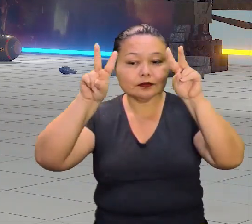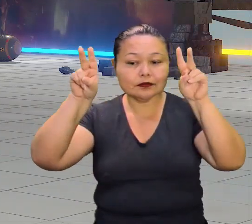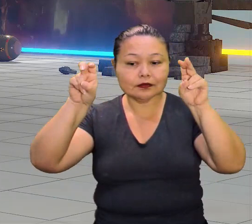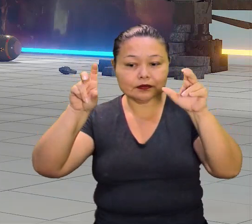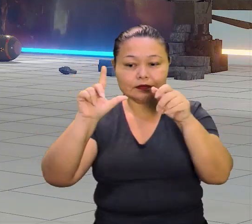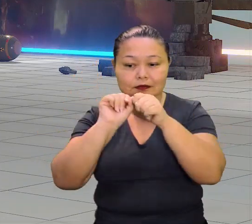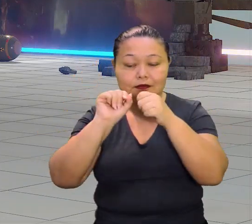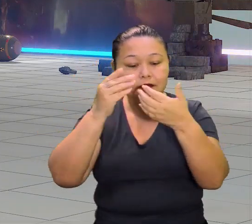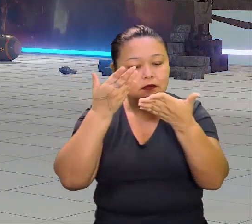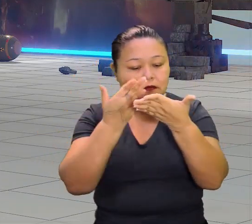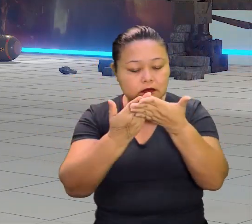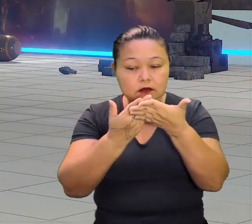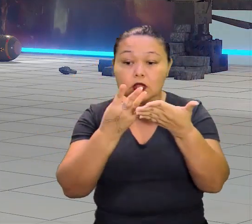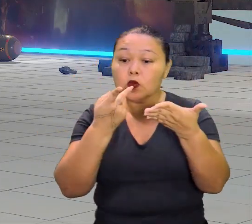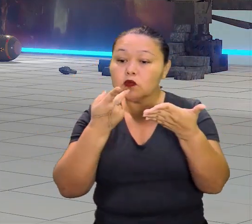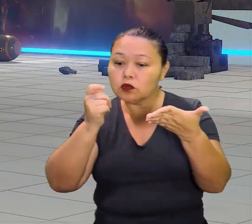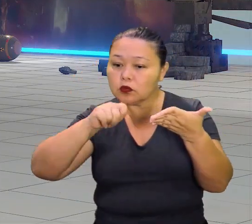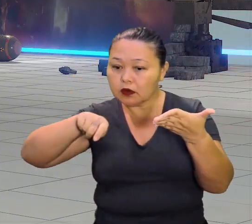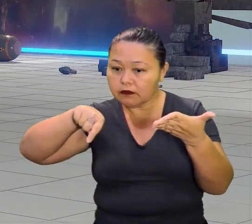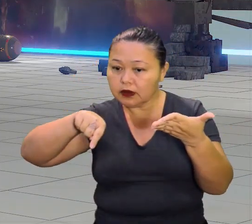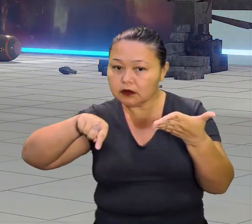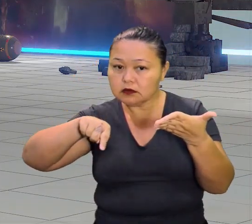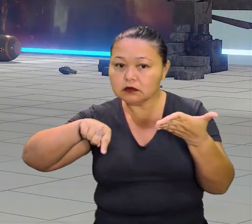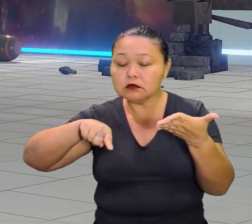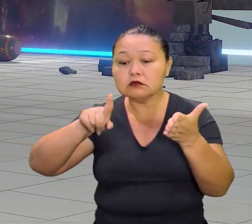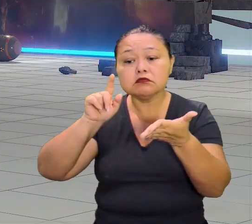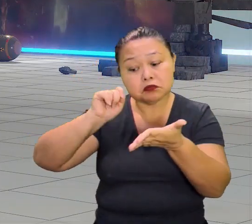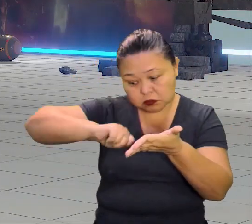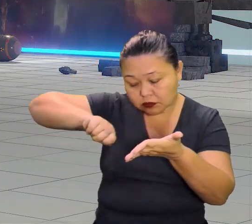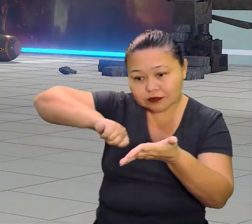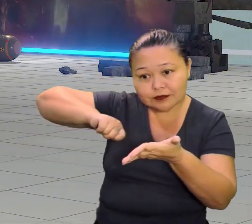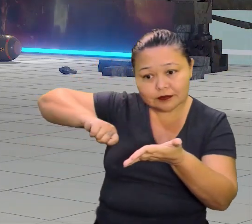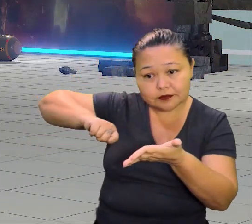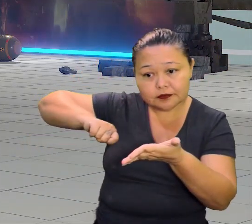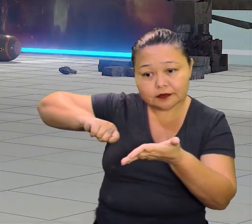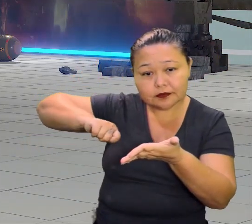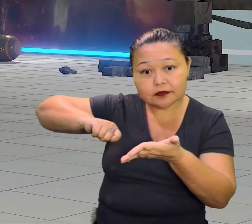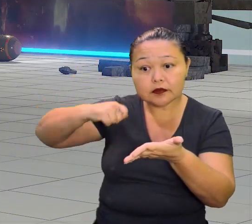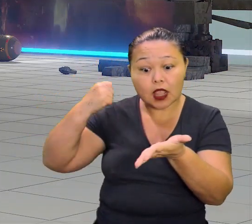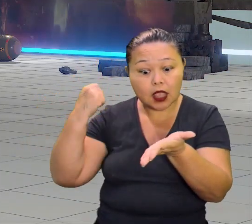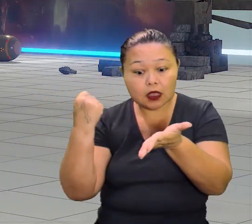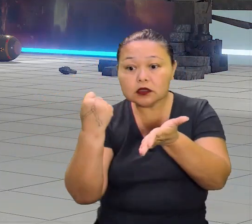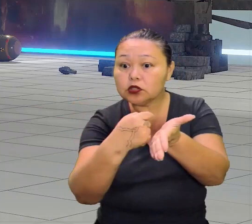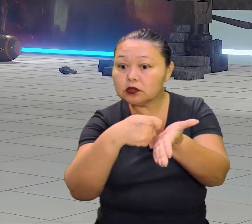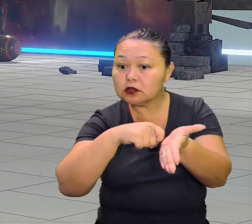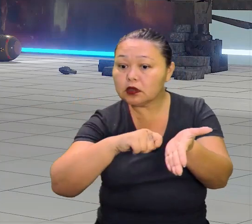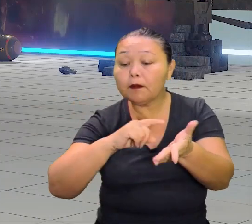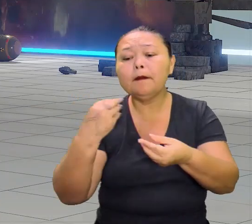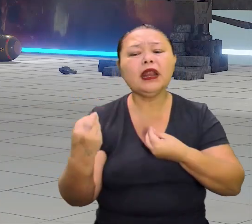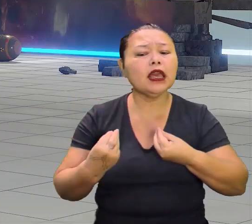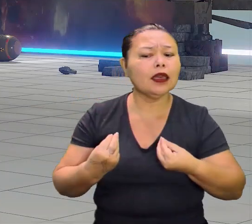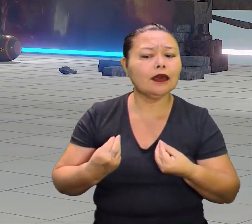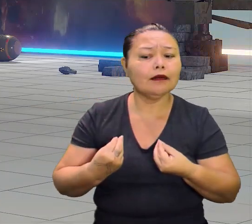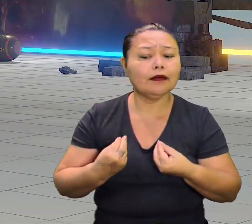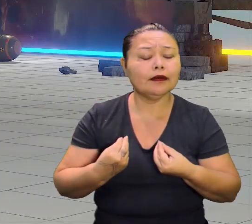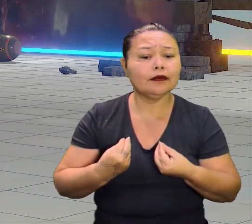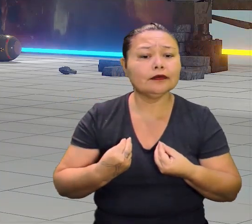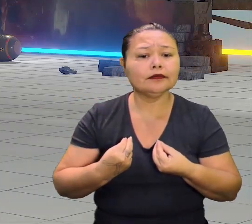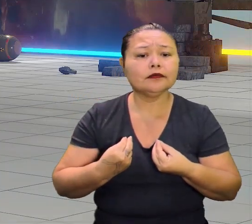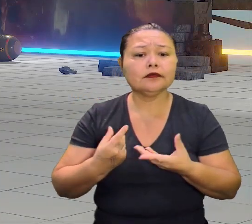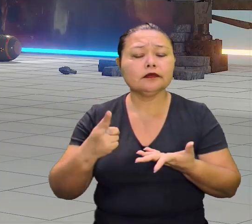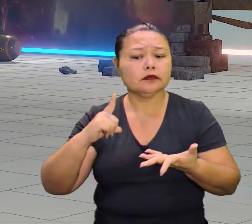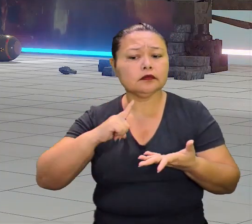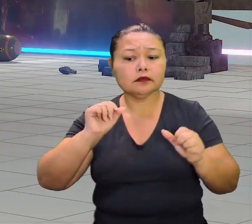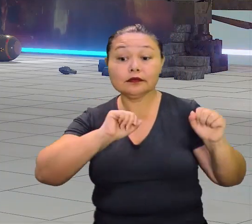aula. Tudo que eu falar aqui, procure anotar, registrem tudo. Para quê, professor? Você já